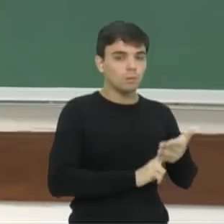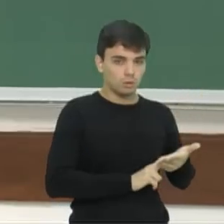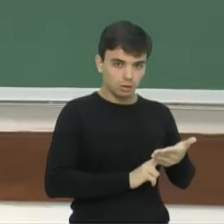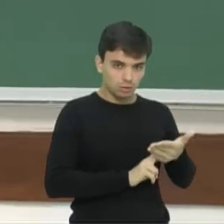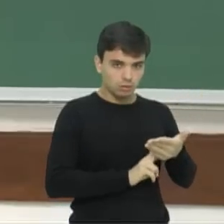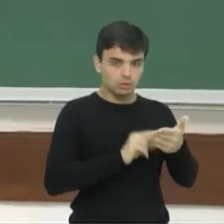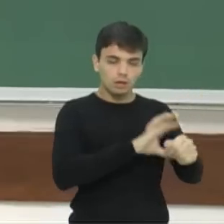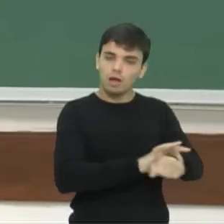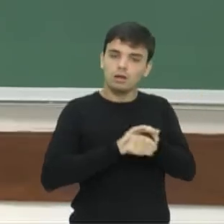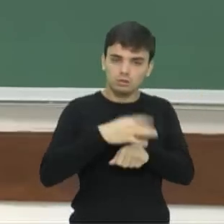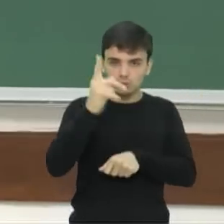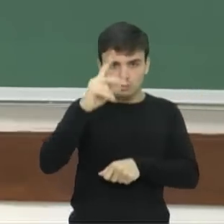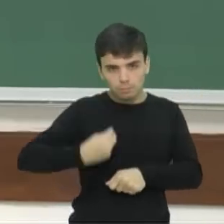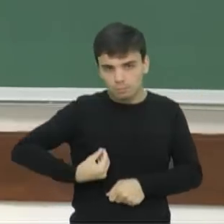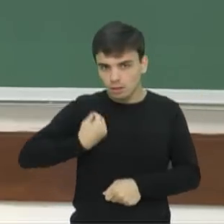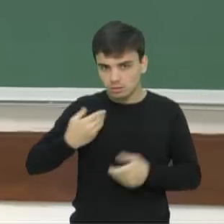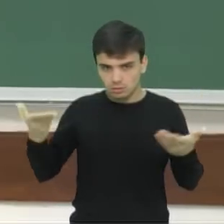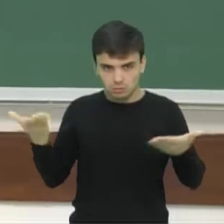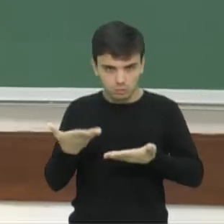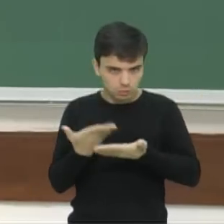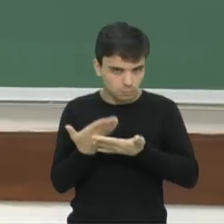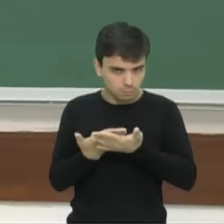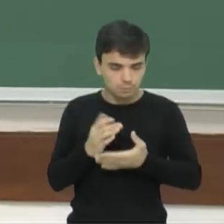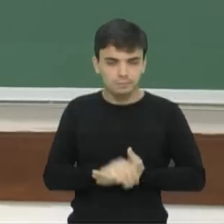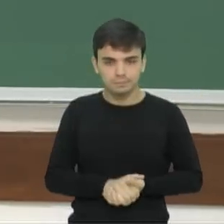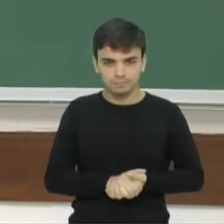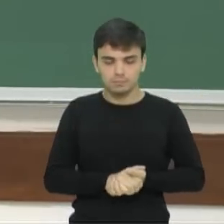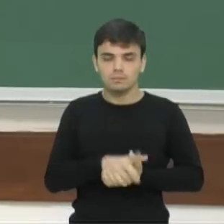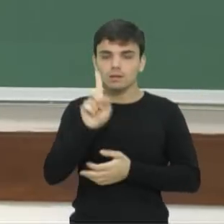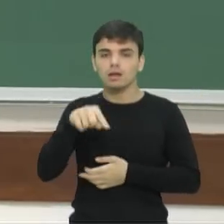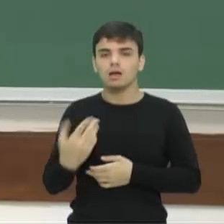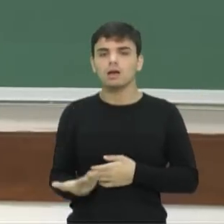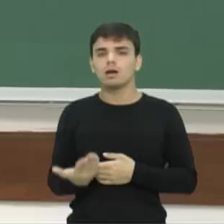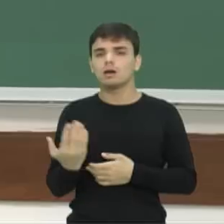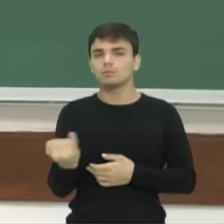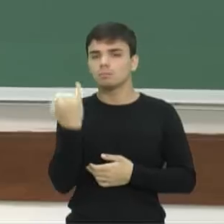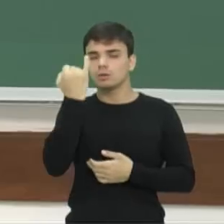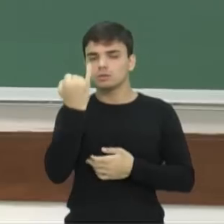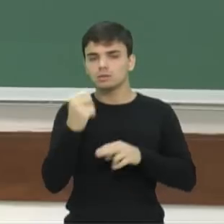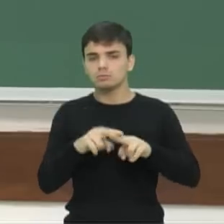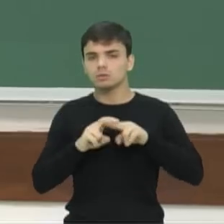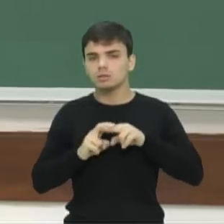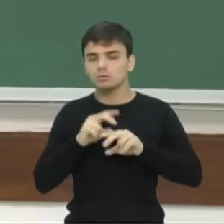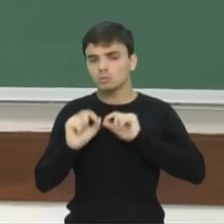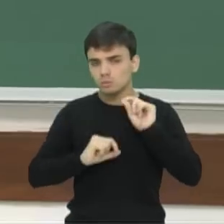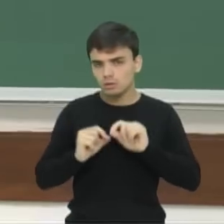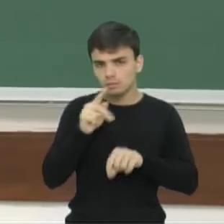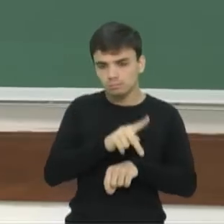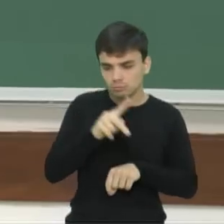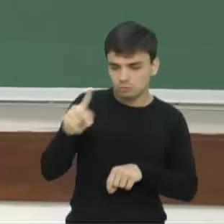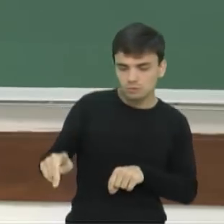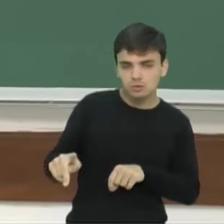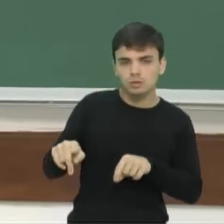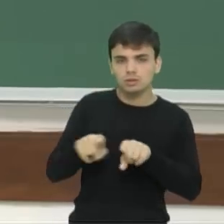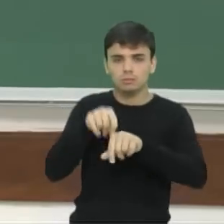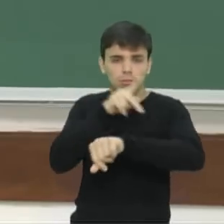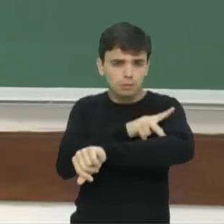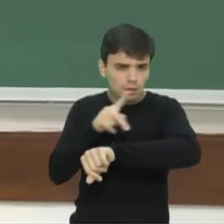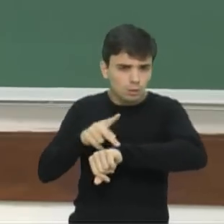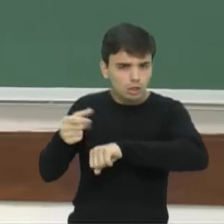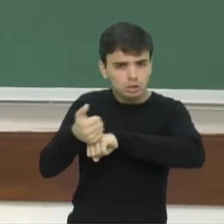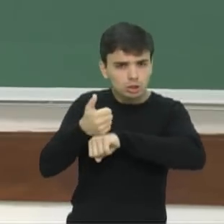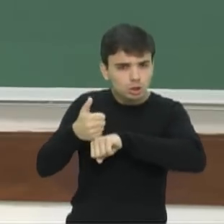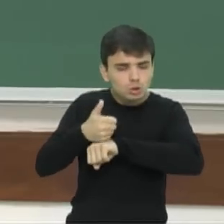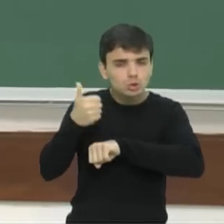você garantiu a presença na aula de hoje. Então, esses exercícios são importantes para que os professores, para que direção, equipe pedagógica saiba que